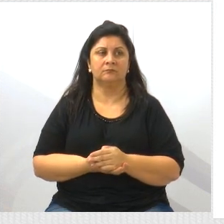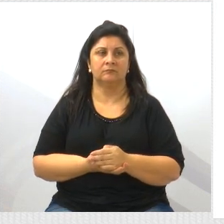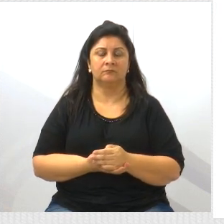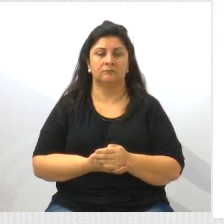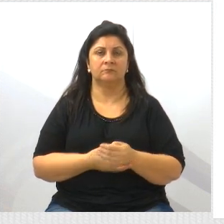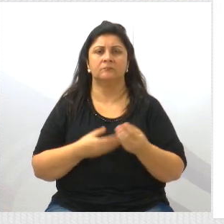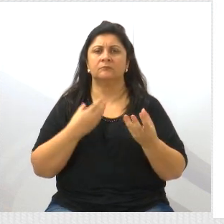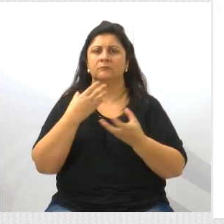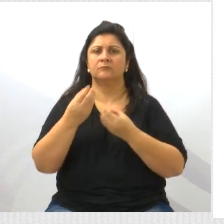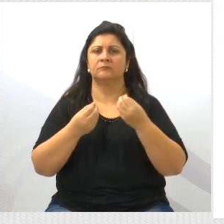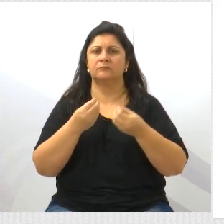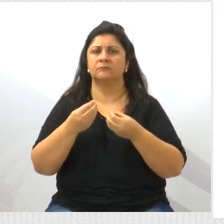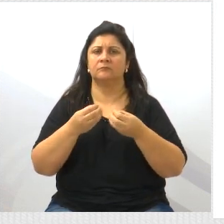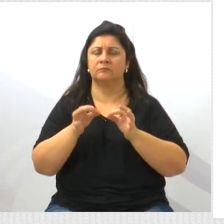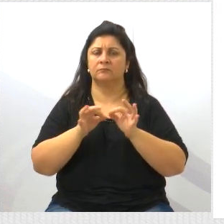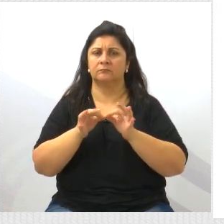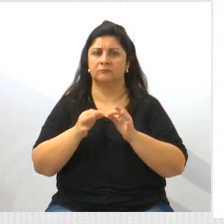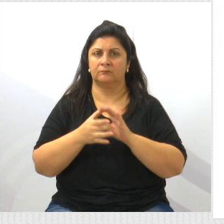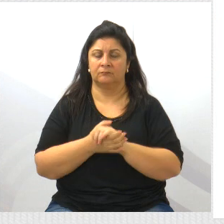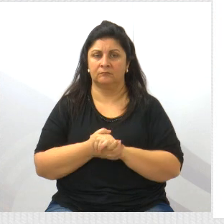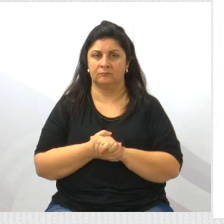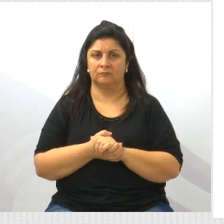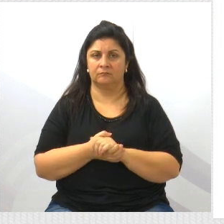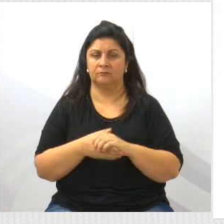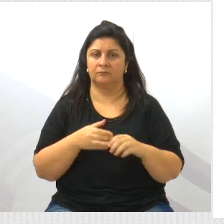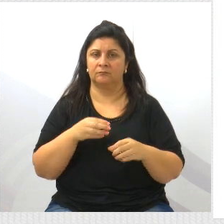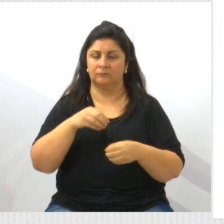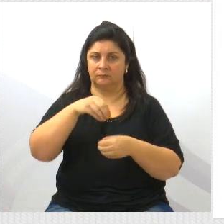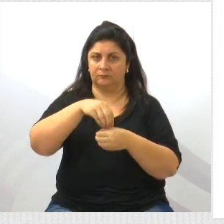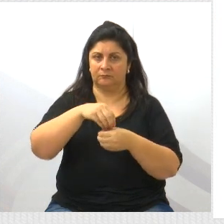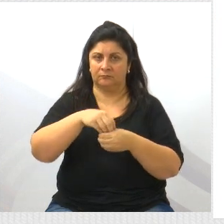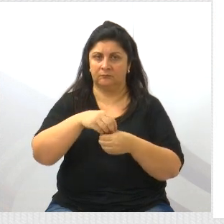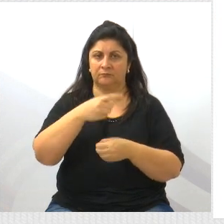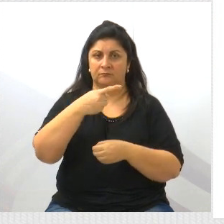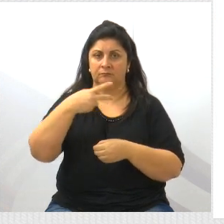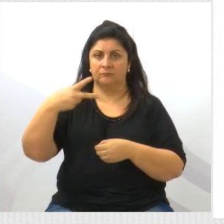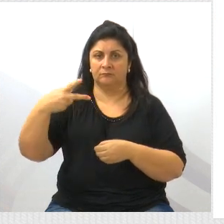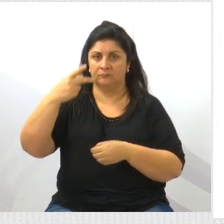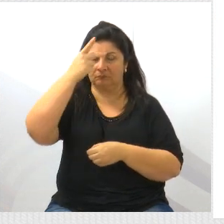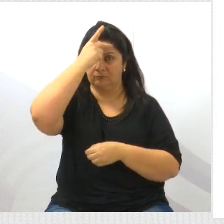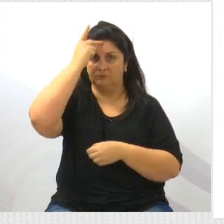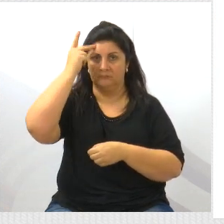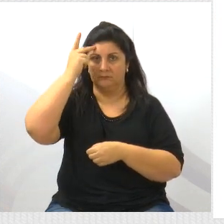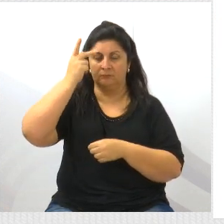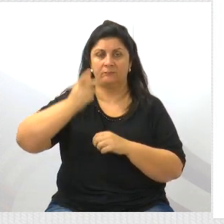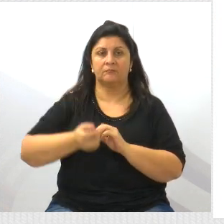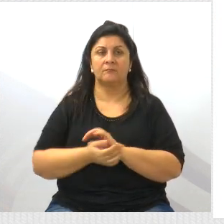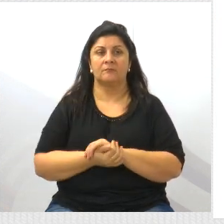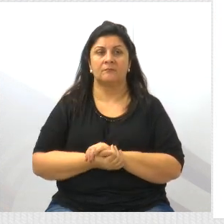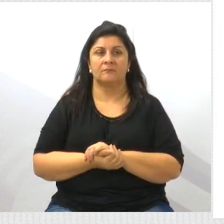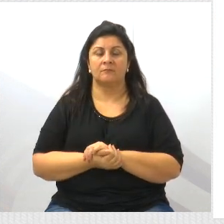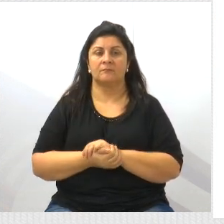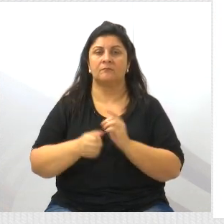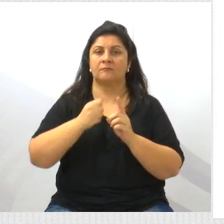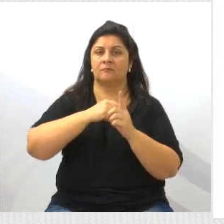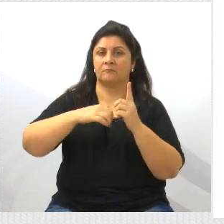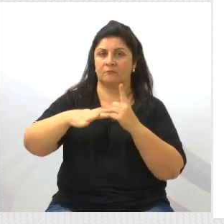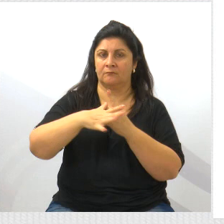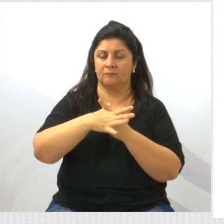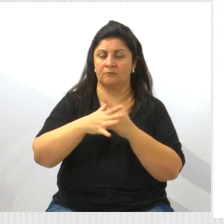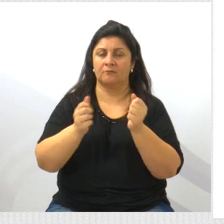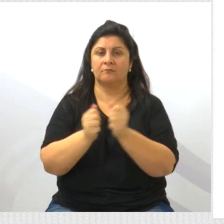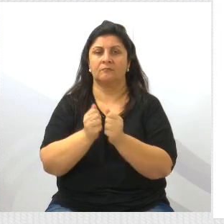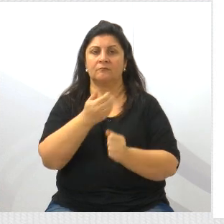Como que é a composição do Conselho? Fazem parte do Conselho 12 membros. Como eu disse, sociedade civil e